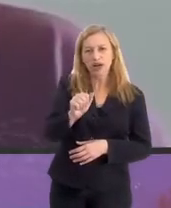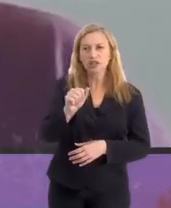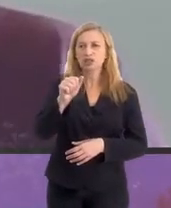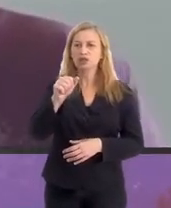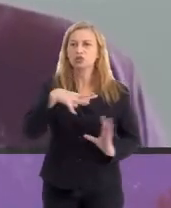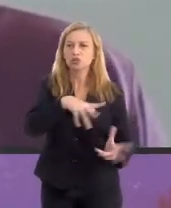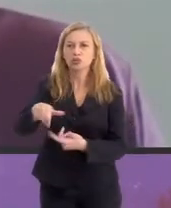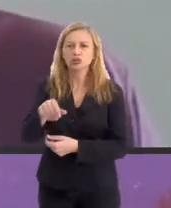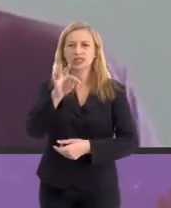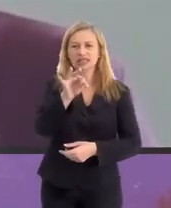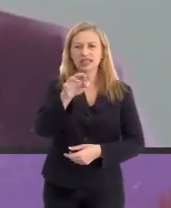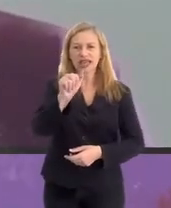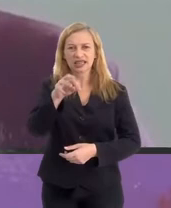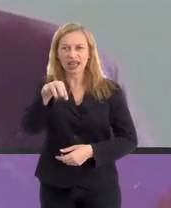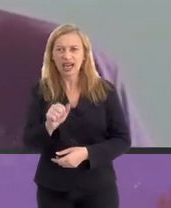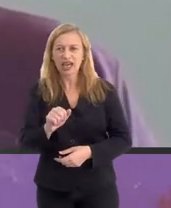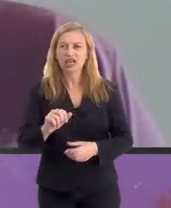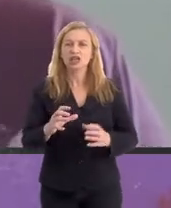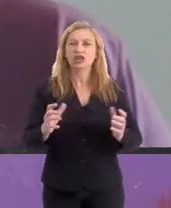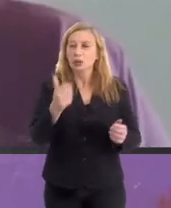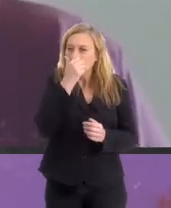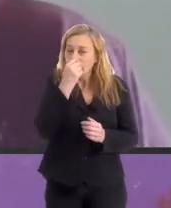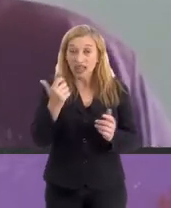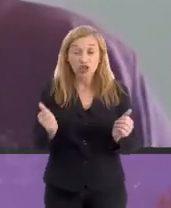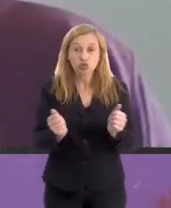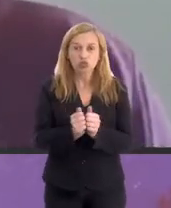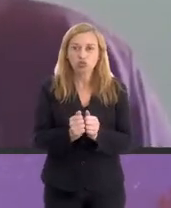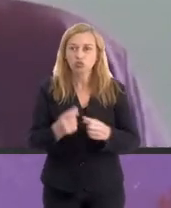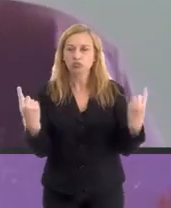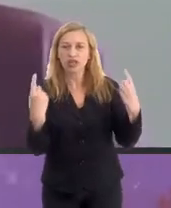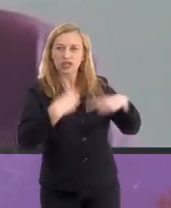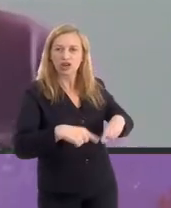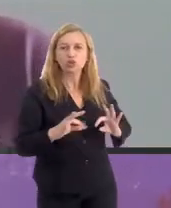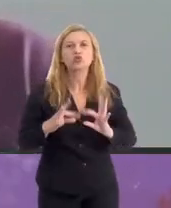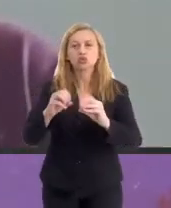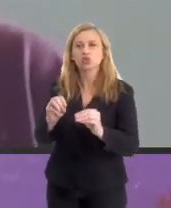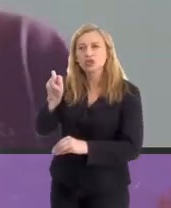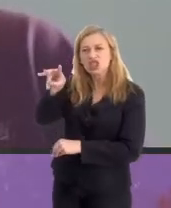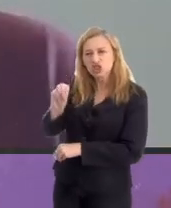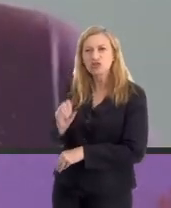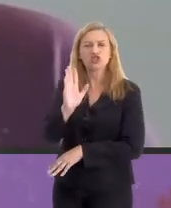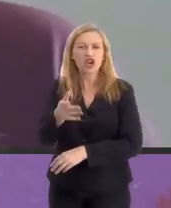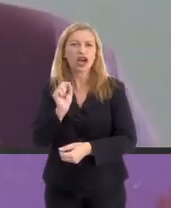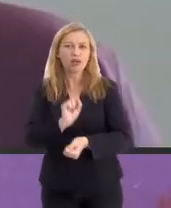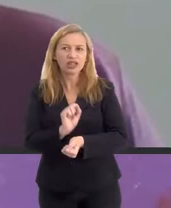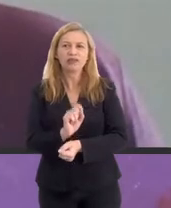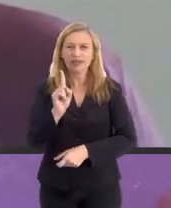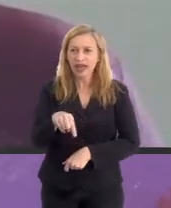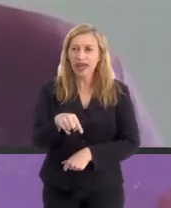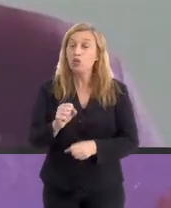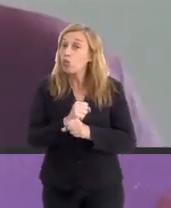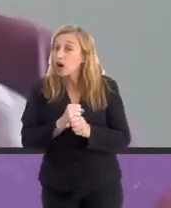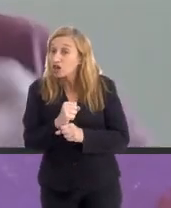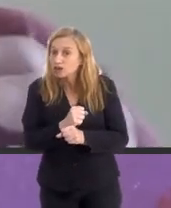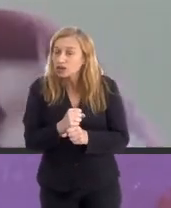catar Campeonato Brasileiro apertado como os estaduais também estão apertados Sílvio barsetti tudo isso já